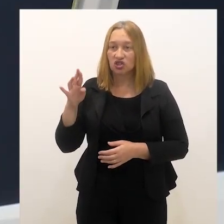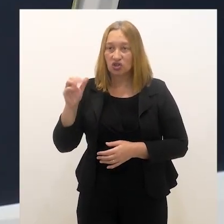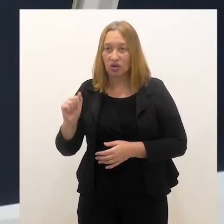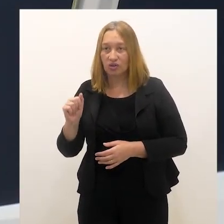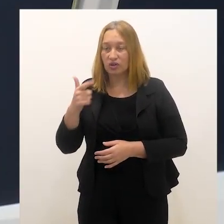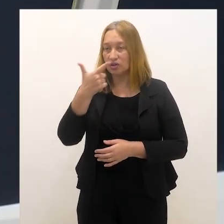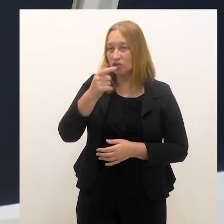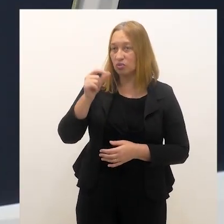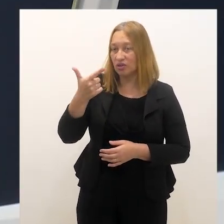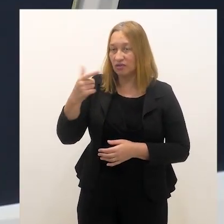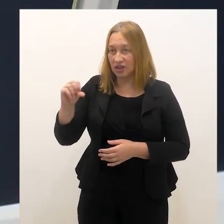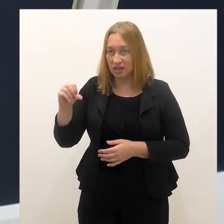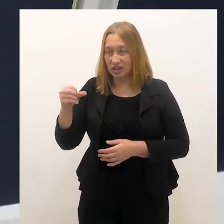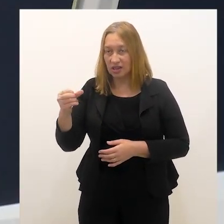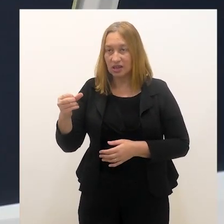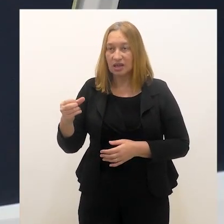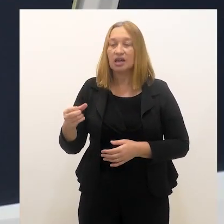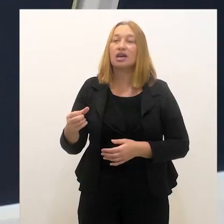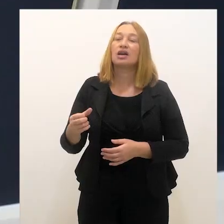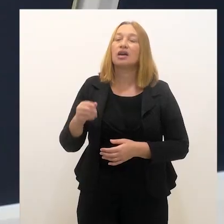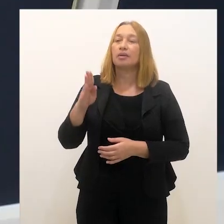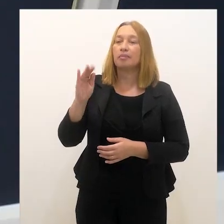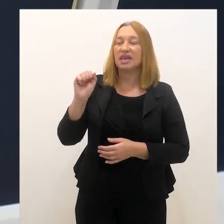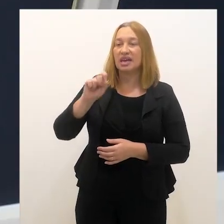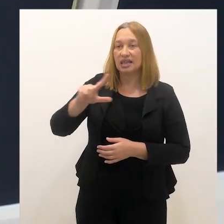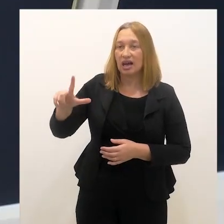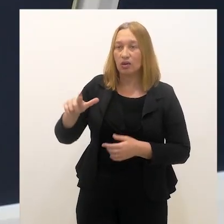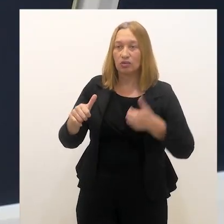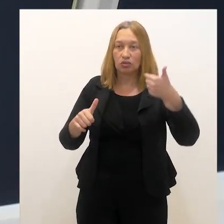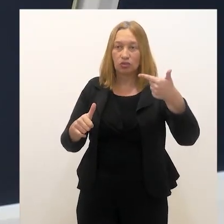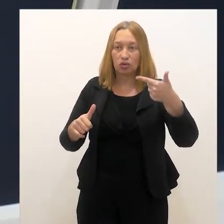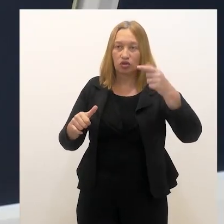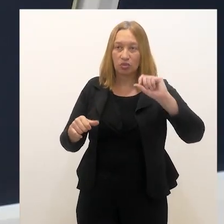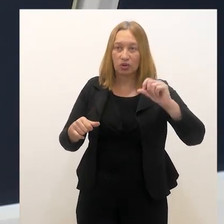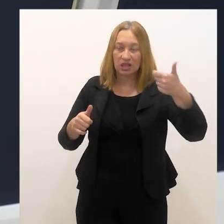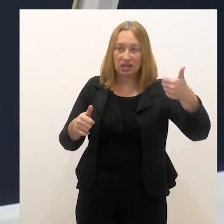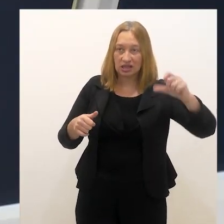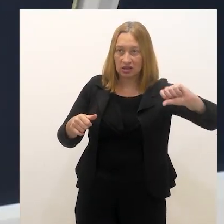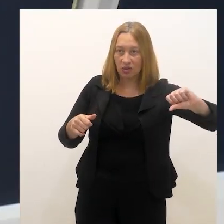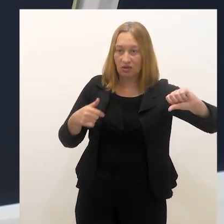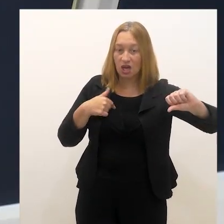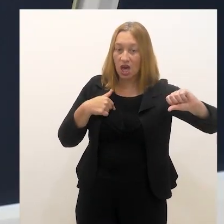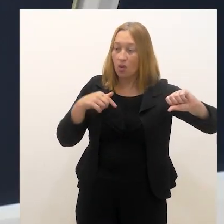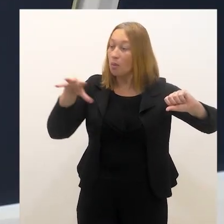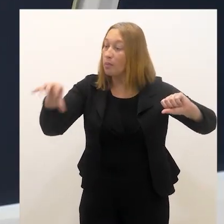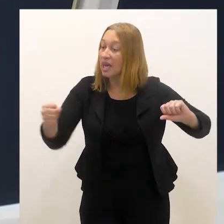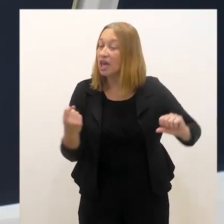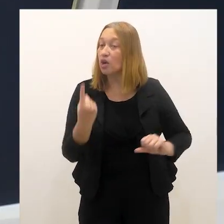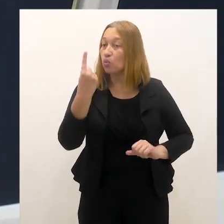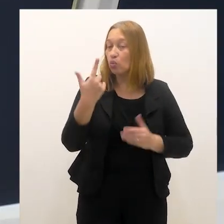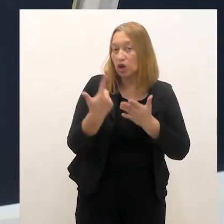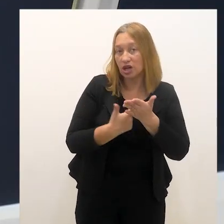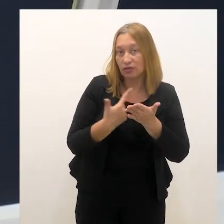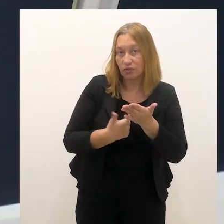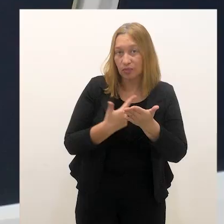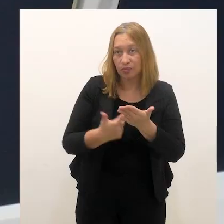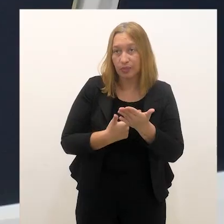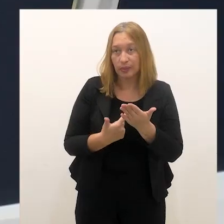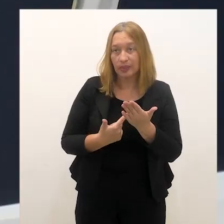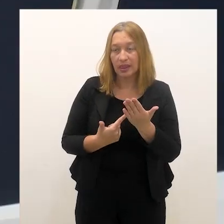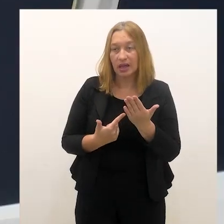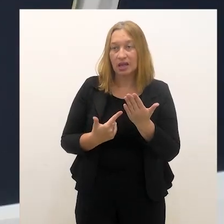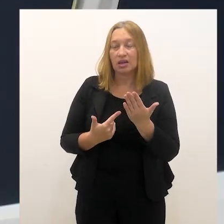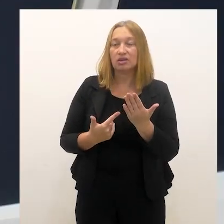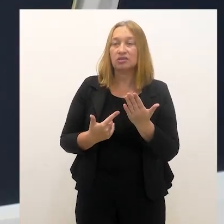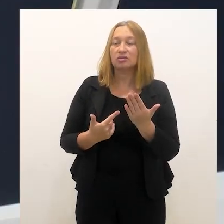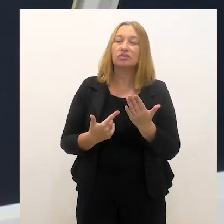foi em 2019. E em uma dessas distribuições eu peguei um livro.